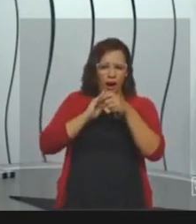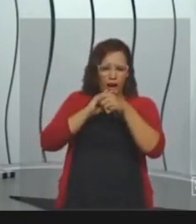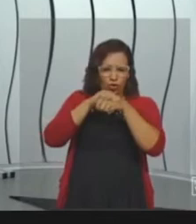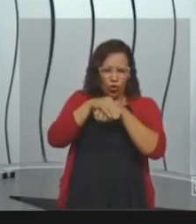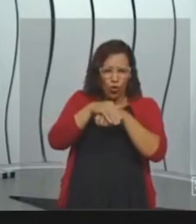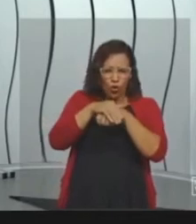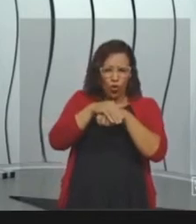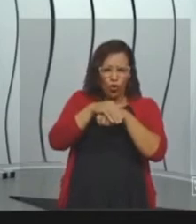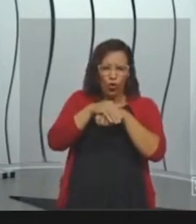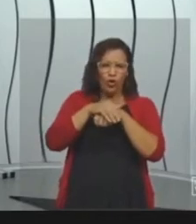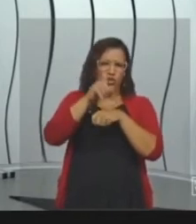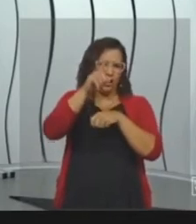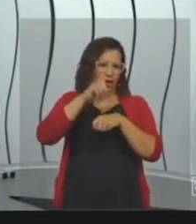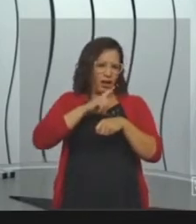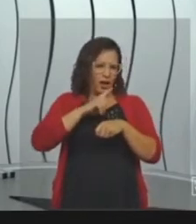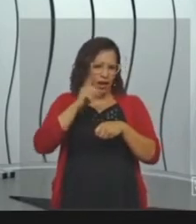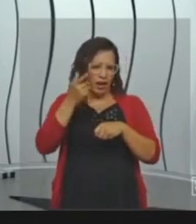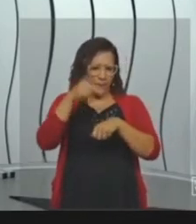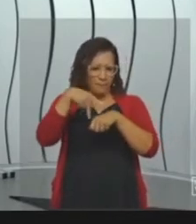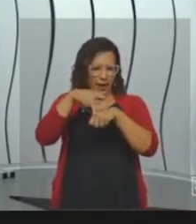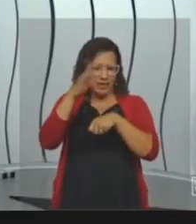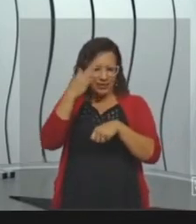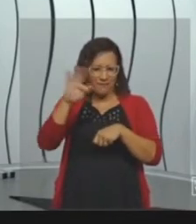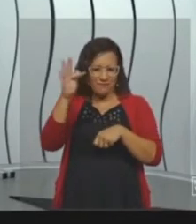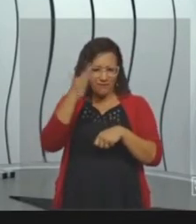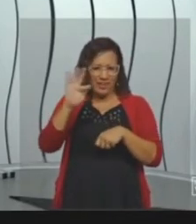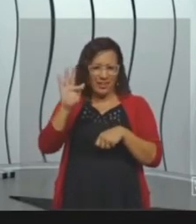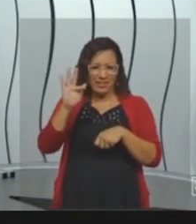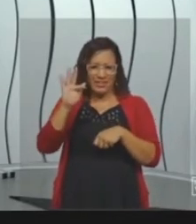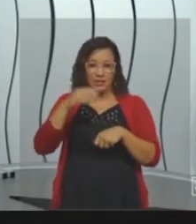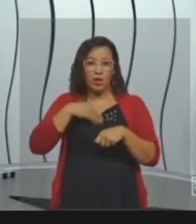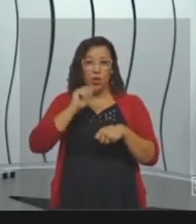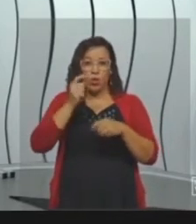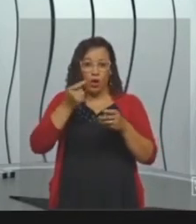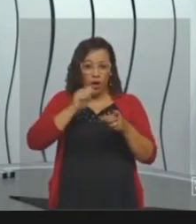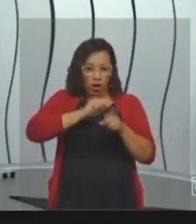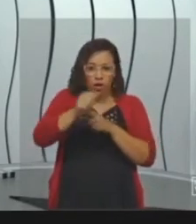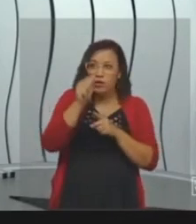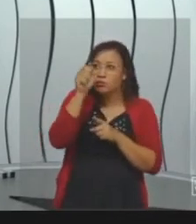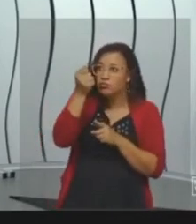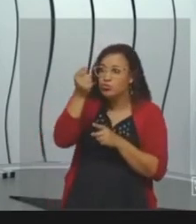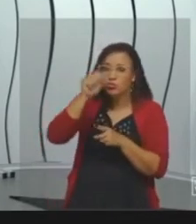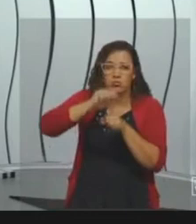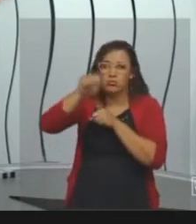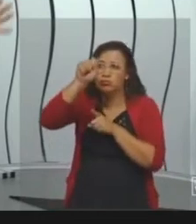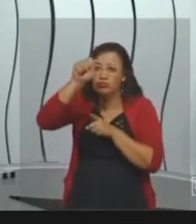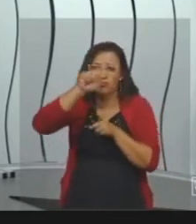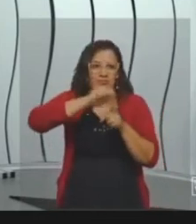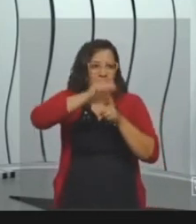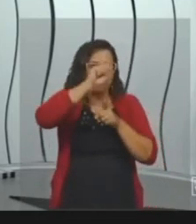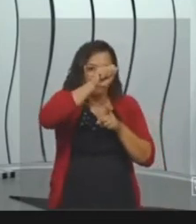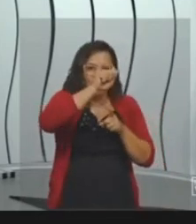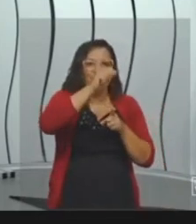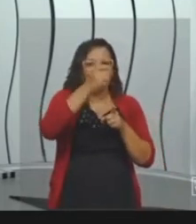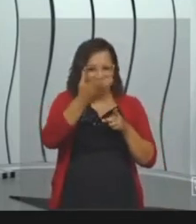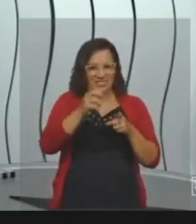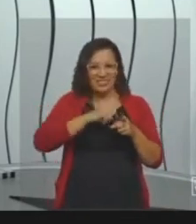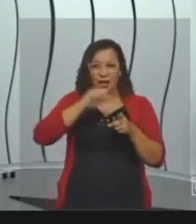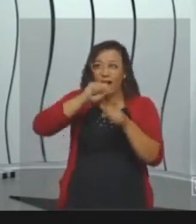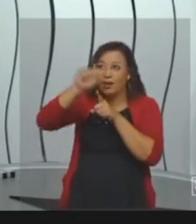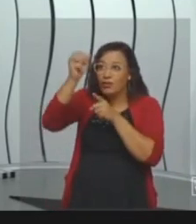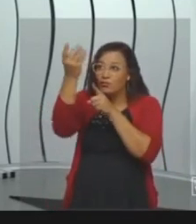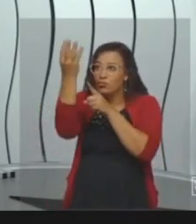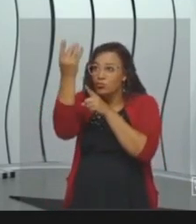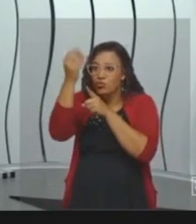de Paris, lá na França, ele ia lá nas ruas principais e saía acendendo as lamparinas, Então, ao invés de ter o cara da CEMIG, tinha um cara lá que acendia